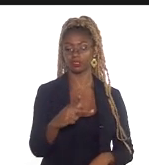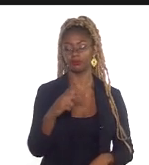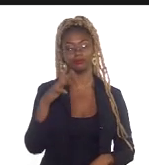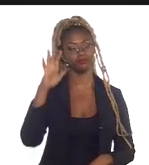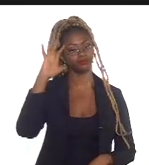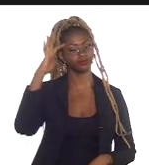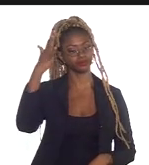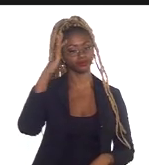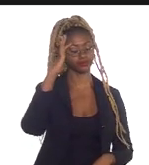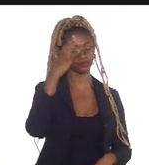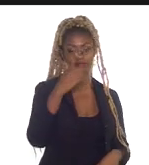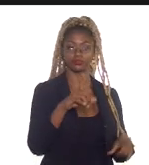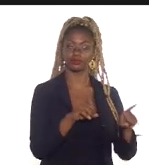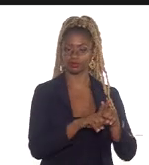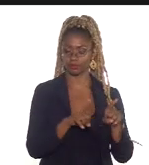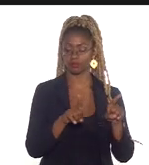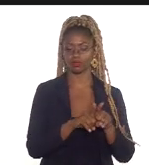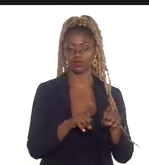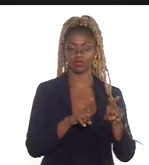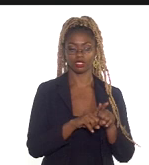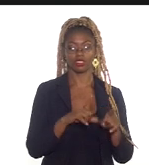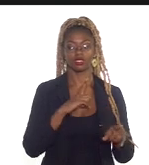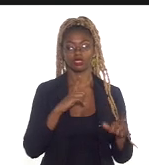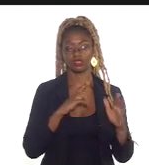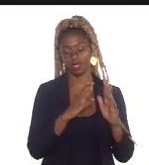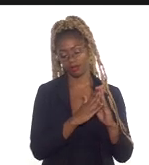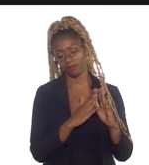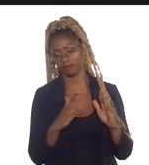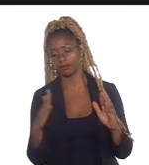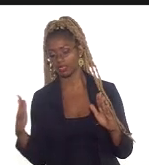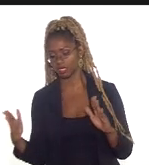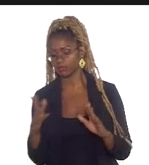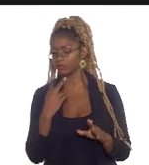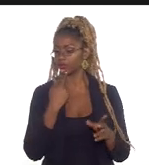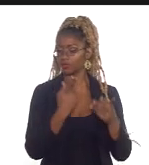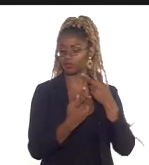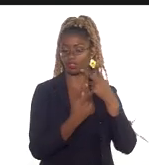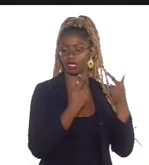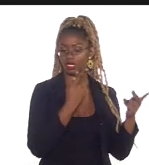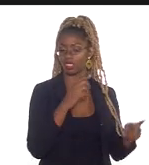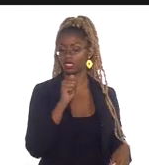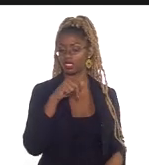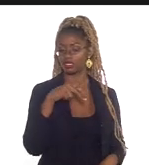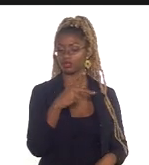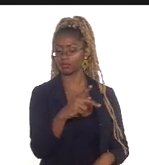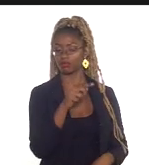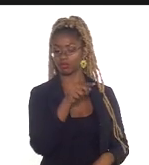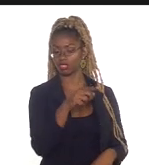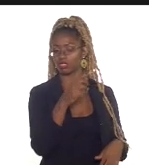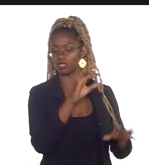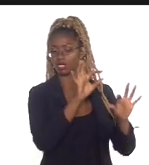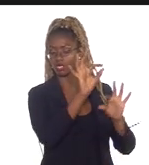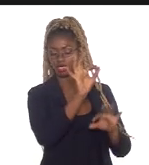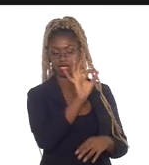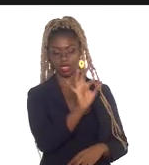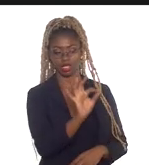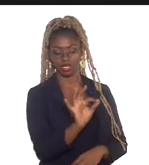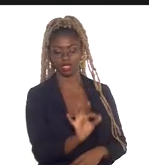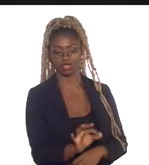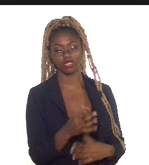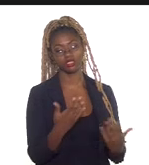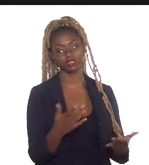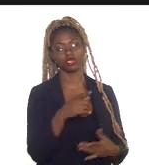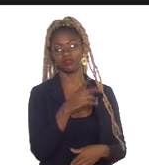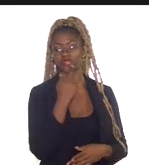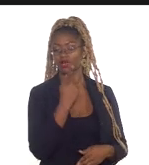resoluções, inclusive, né, dão prazo para manifestação da ANP sobre os referidos itens. Então, essa questão